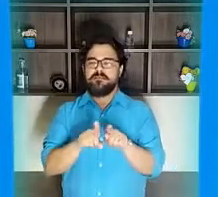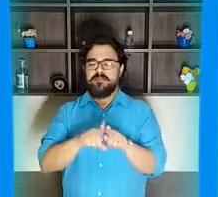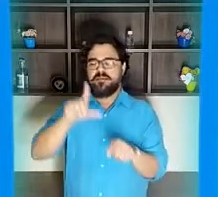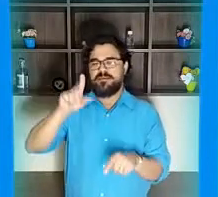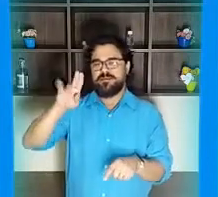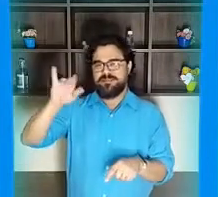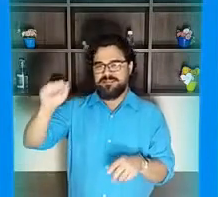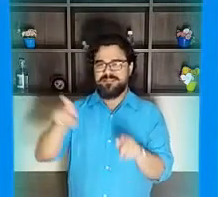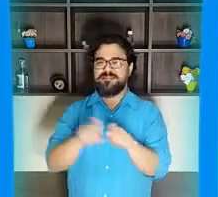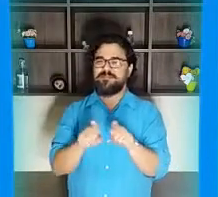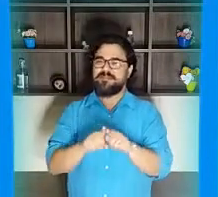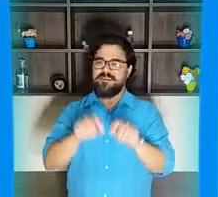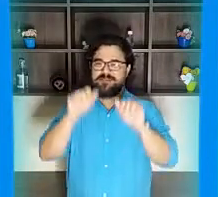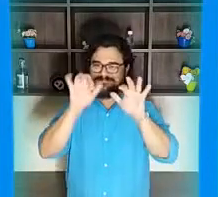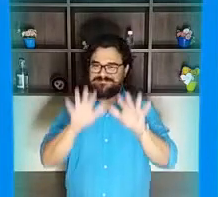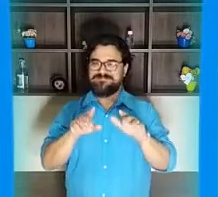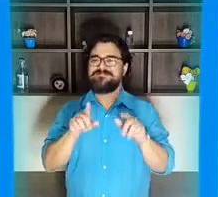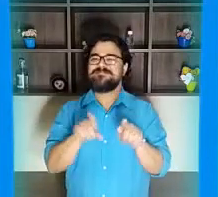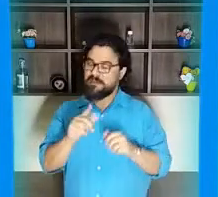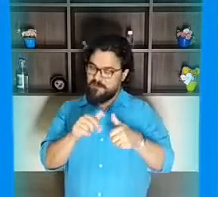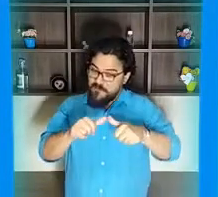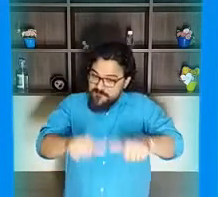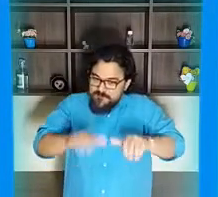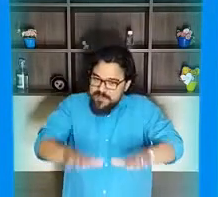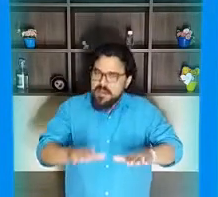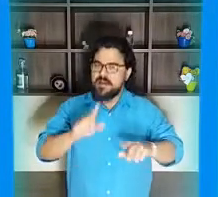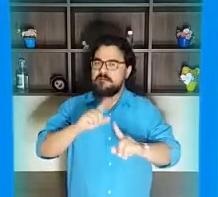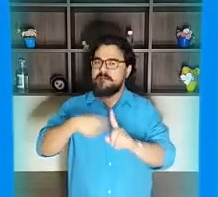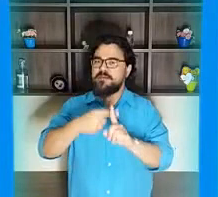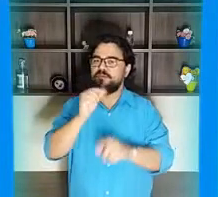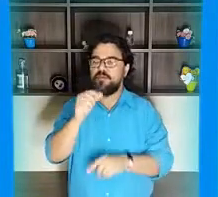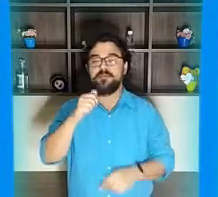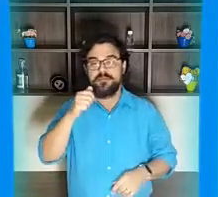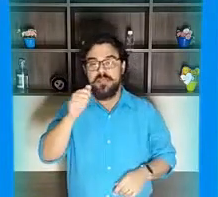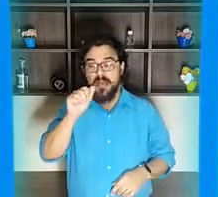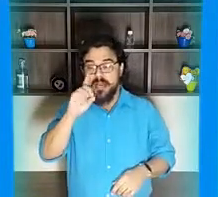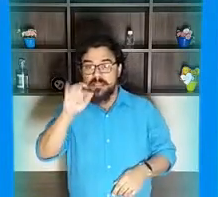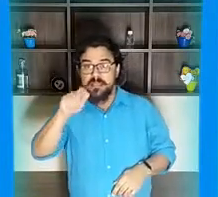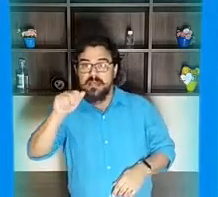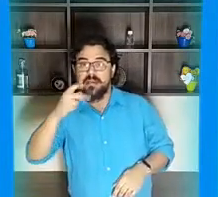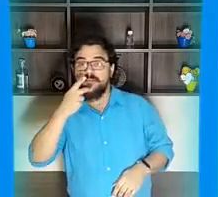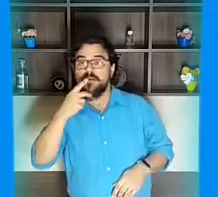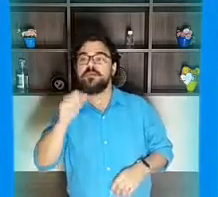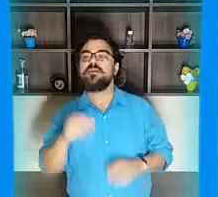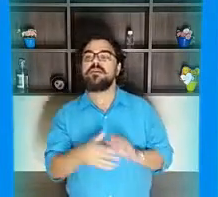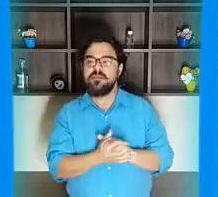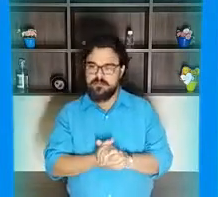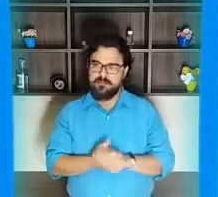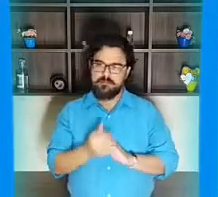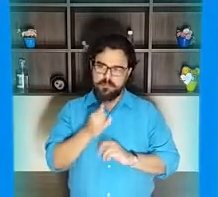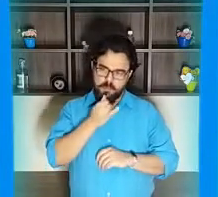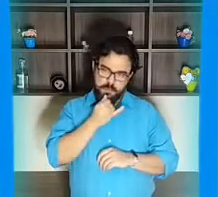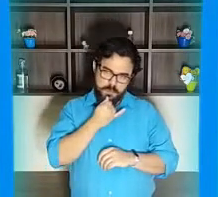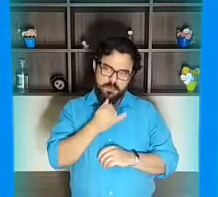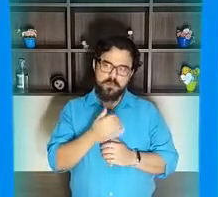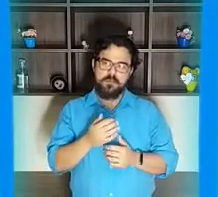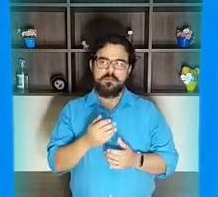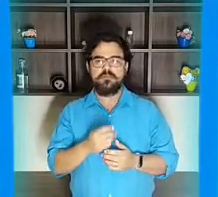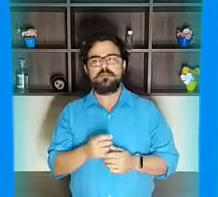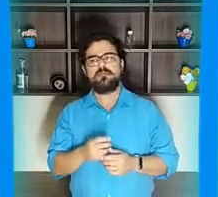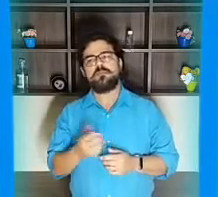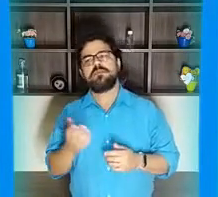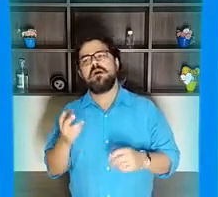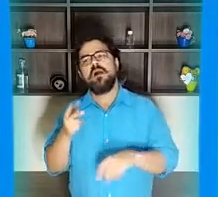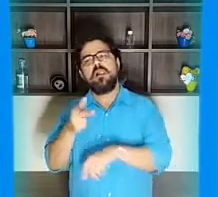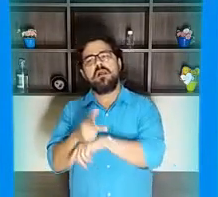achei legal o comentário da Adriana Carvalho. A Adriana falou que ela estava toda jururu e que a live de hoje ajudou muito